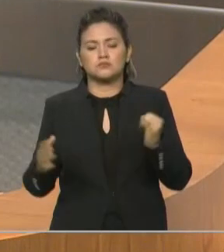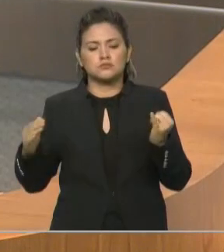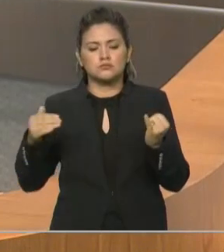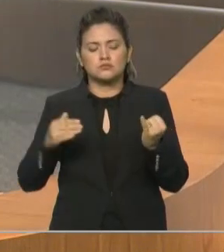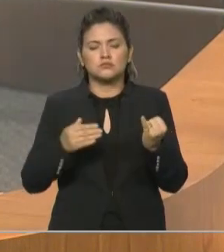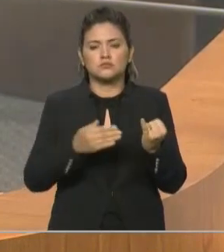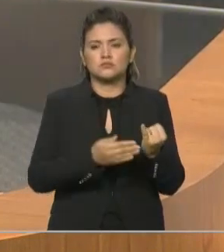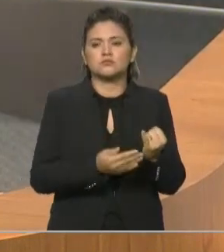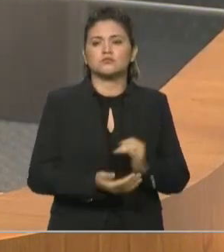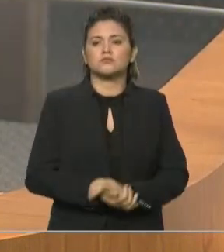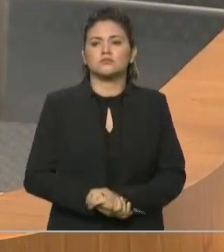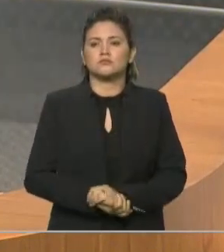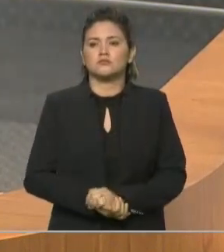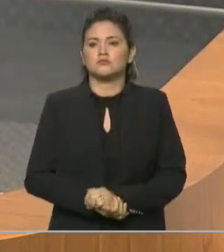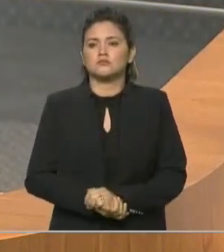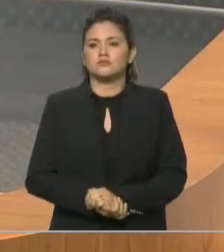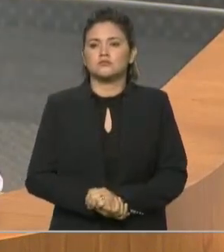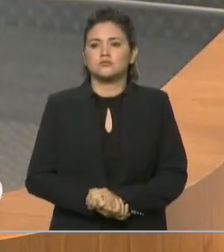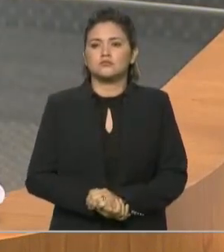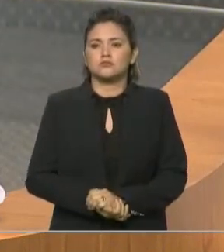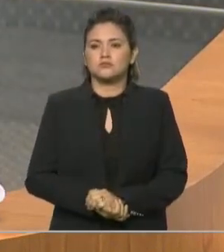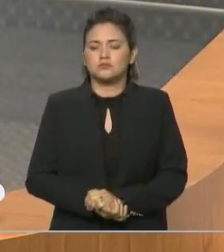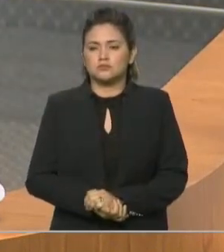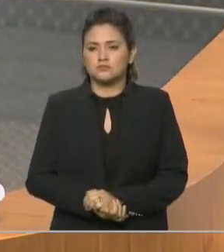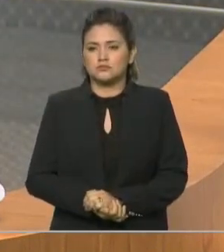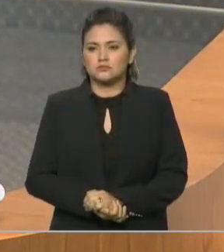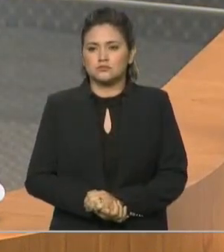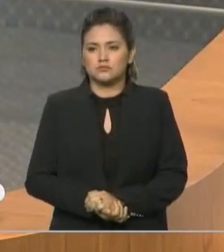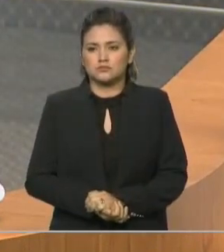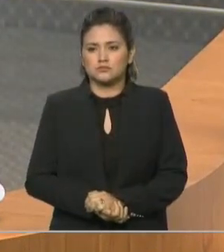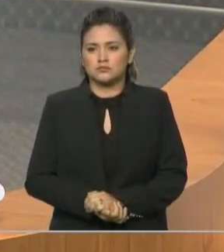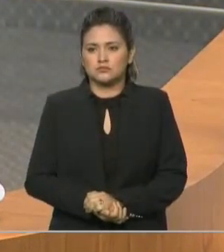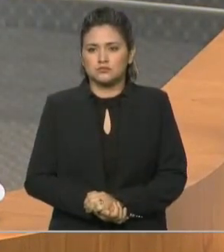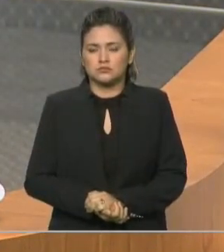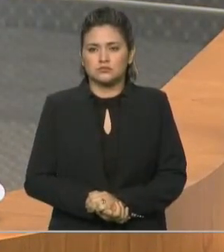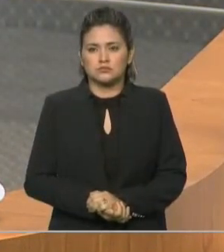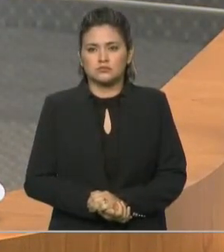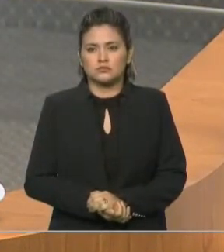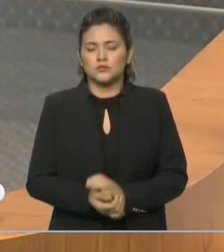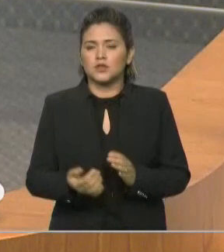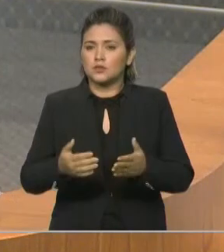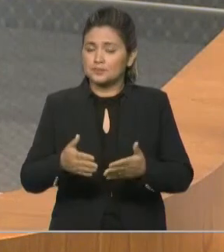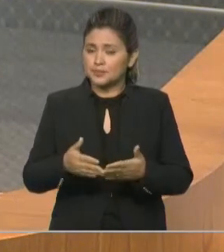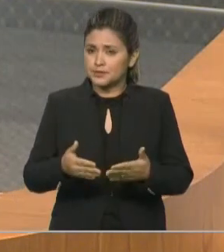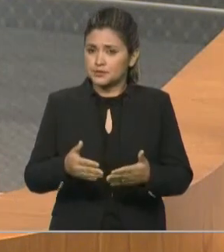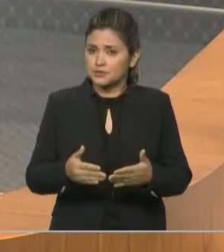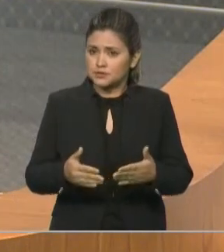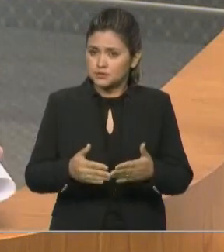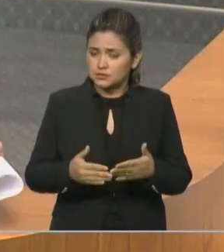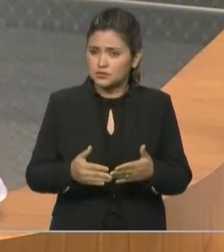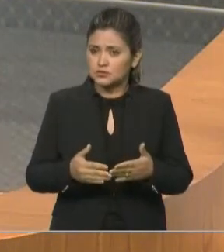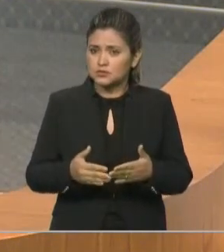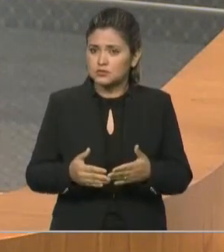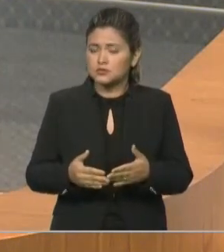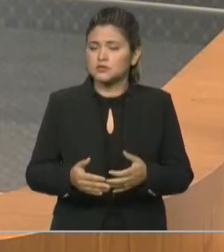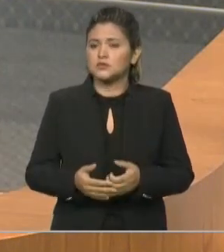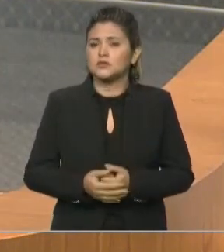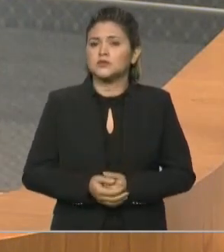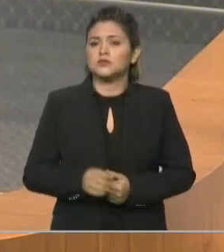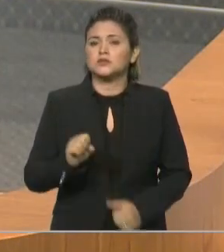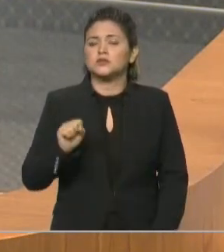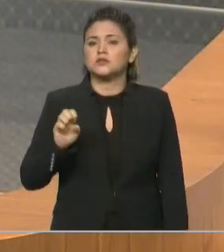da Assembleia, muito importante por sinal, e vou fazer um apelo, tanto à